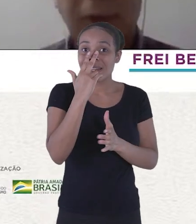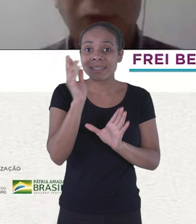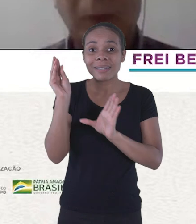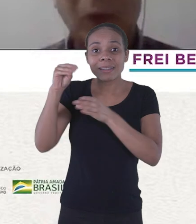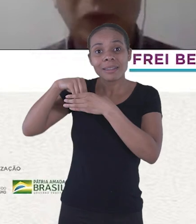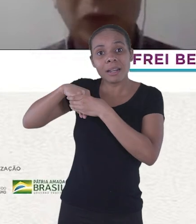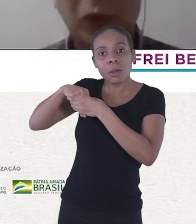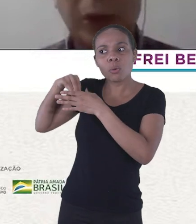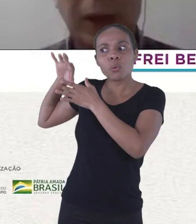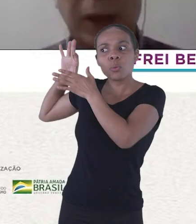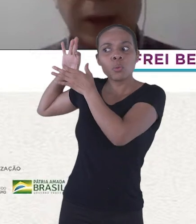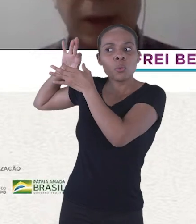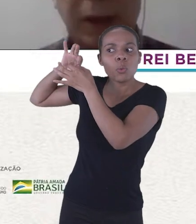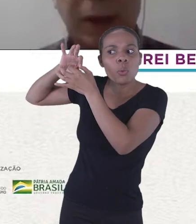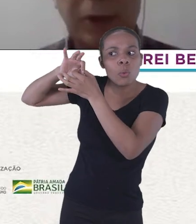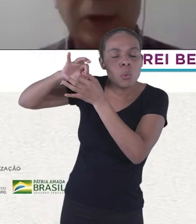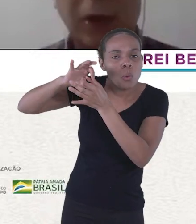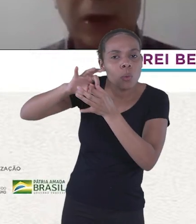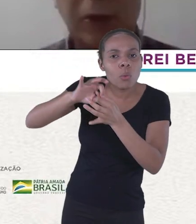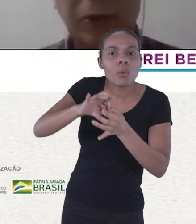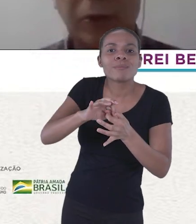configuração, dentro de uma moldura